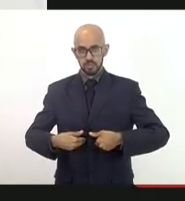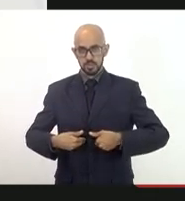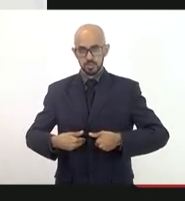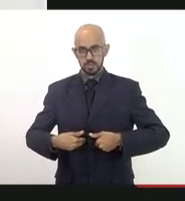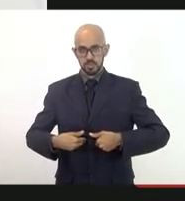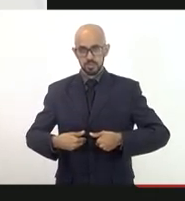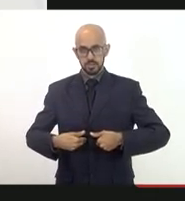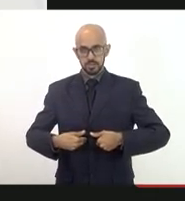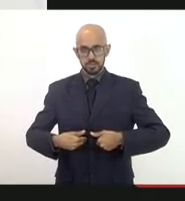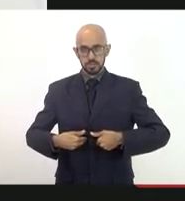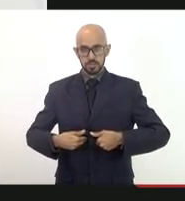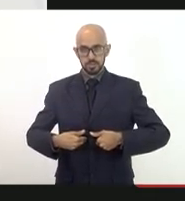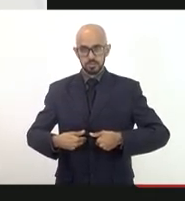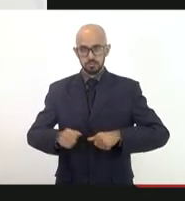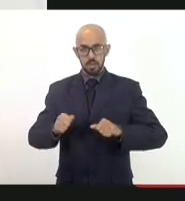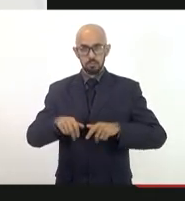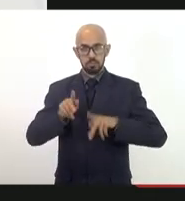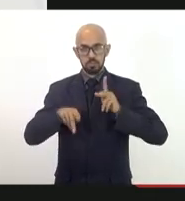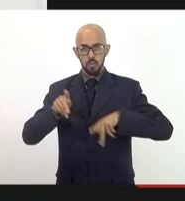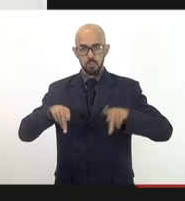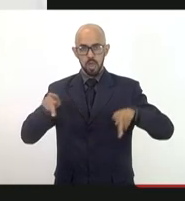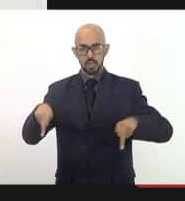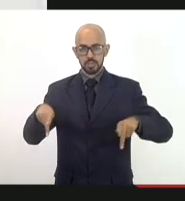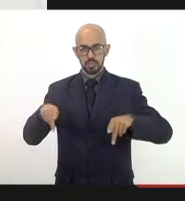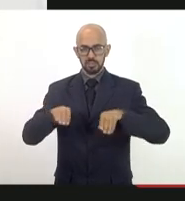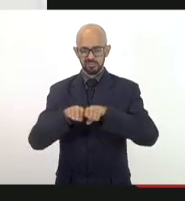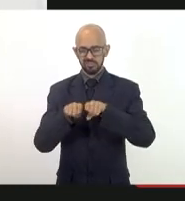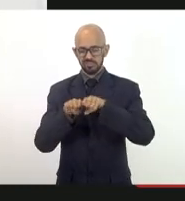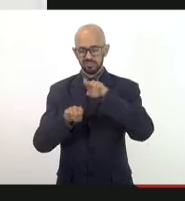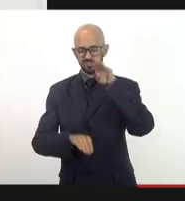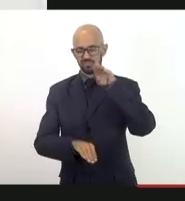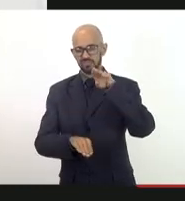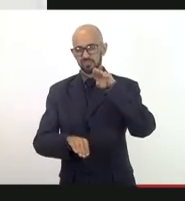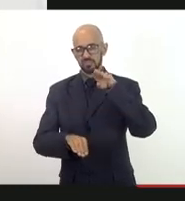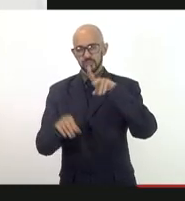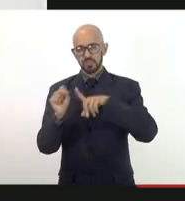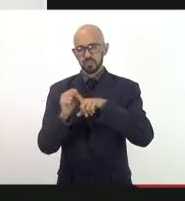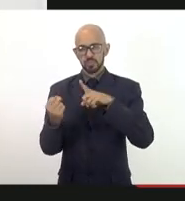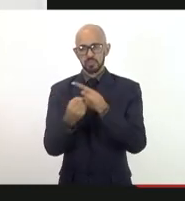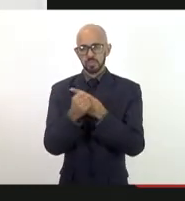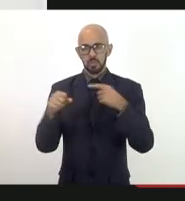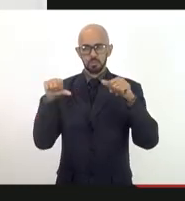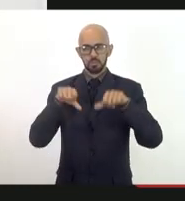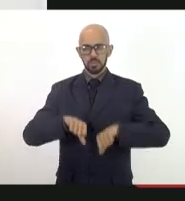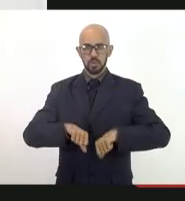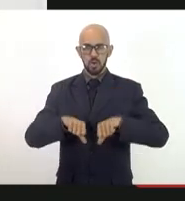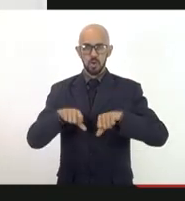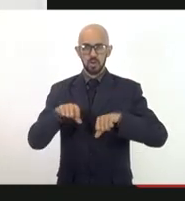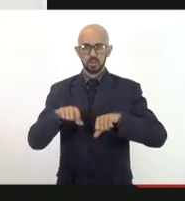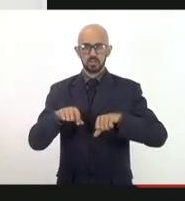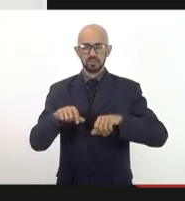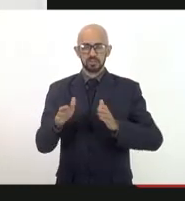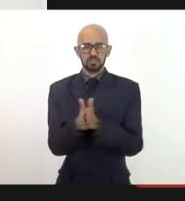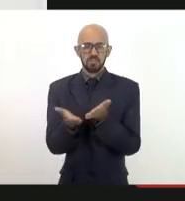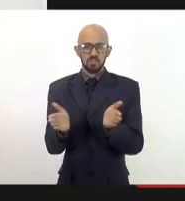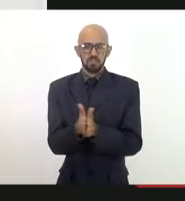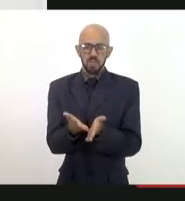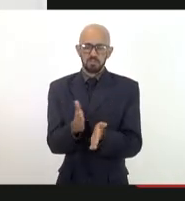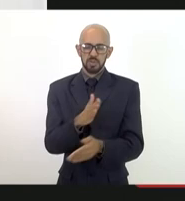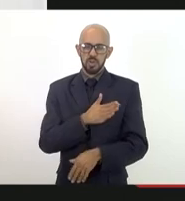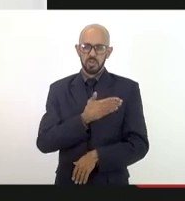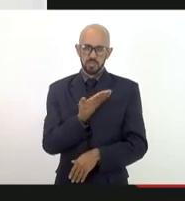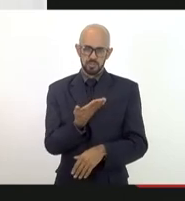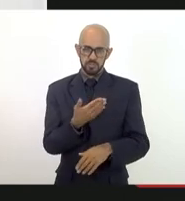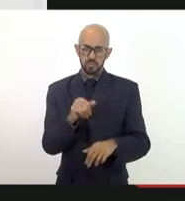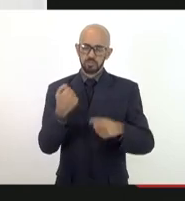uma concentração populacional com forte desigualdade social que está estampada nessa geografia da miséria. Isso nos mostra que precisa ser